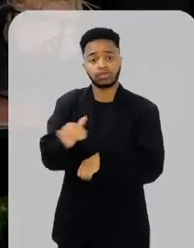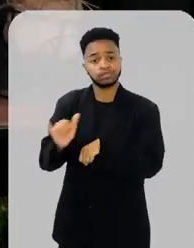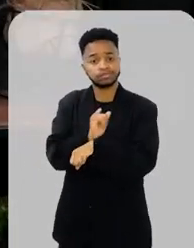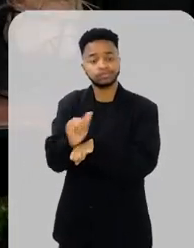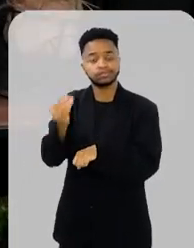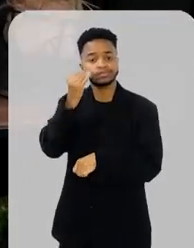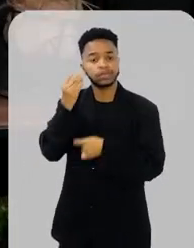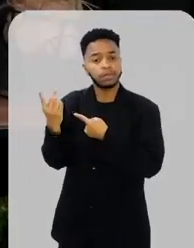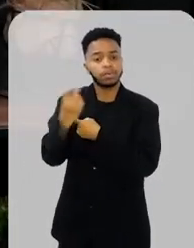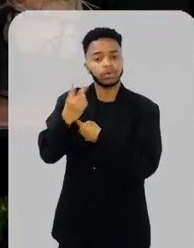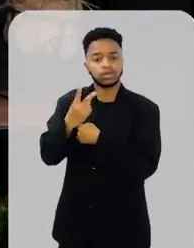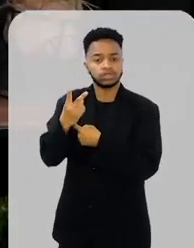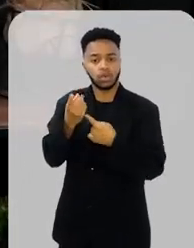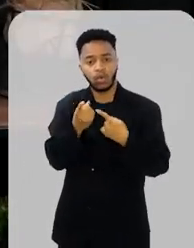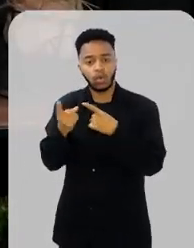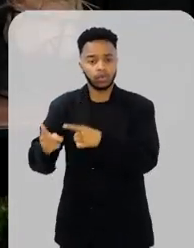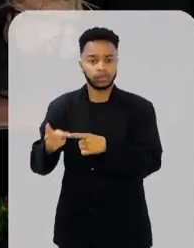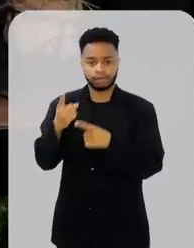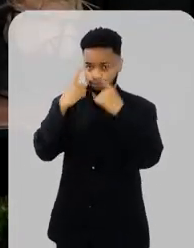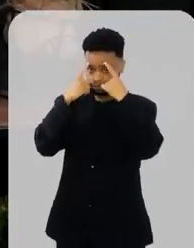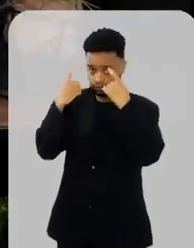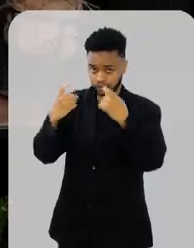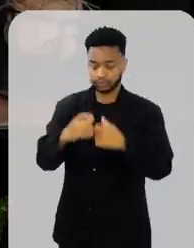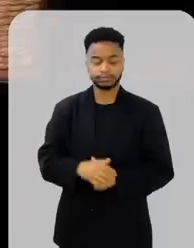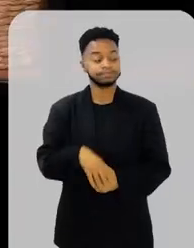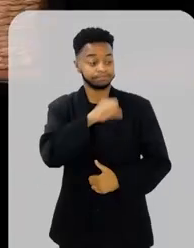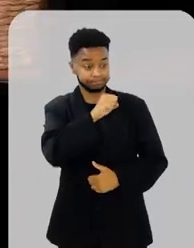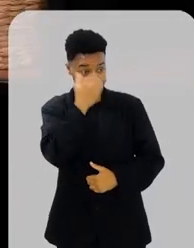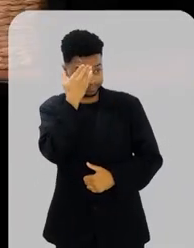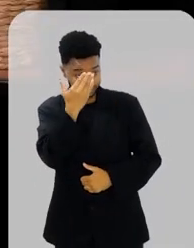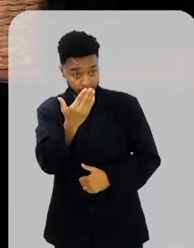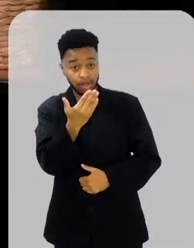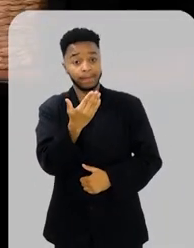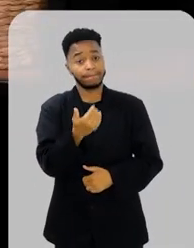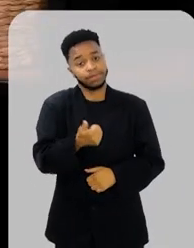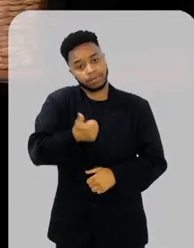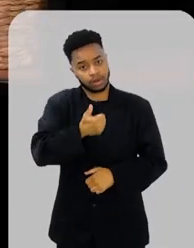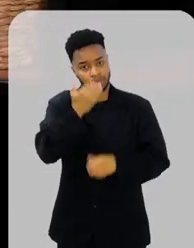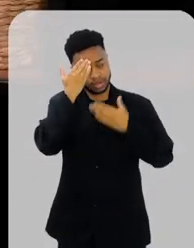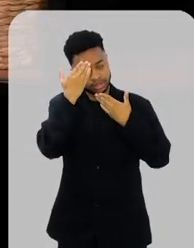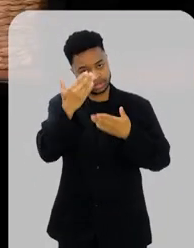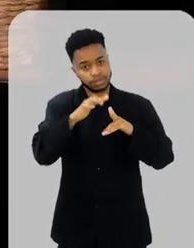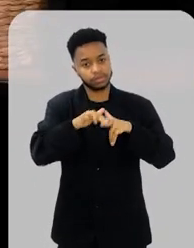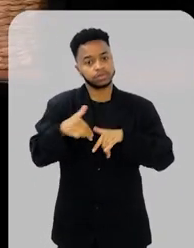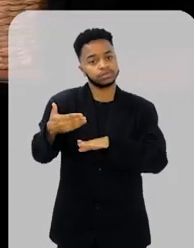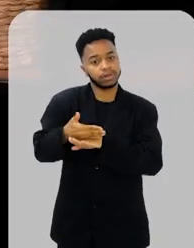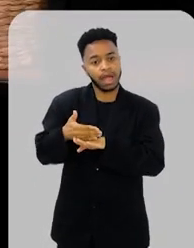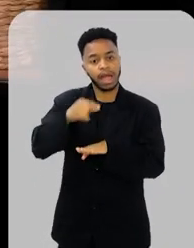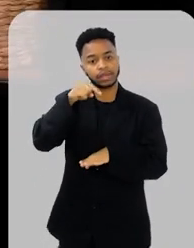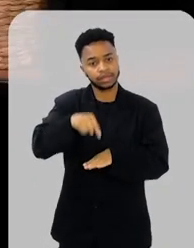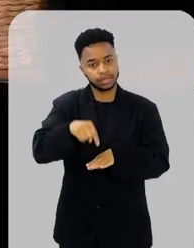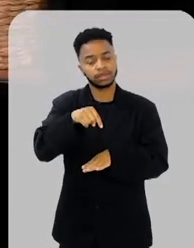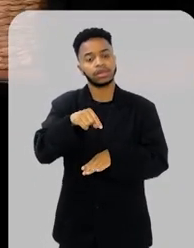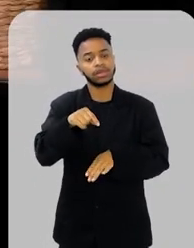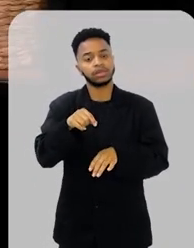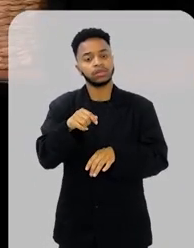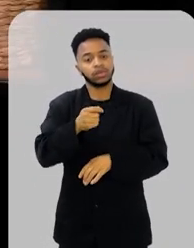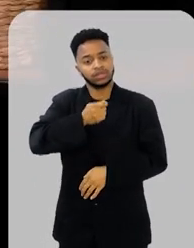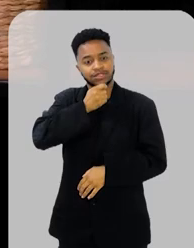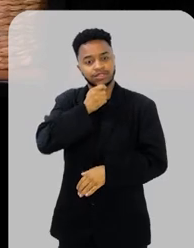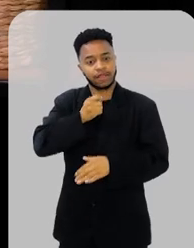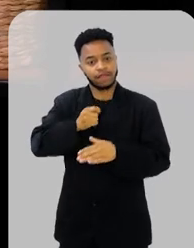meios, né, de prevenção da violência. Sim, Carlos. Primeiro, assim, agradecer muito estar aqui com você nesse programa, né,